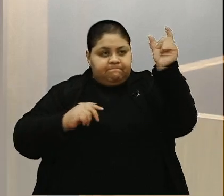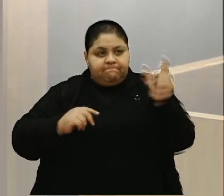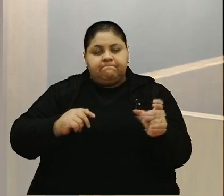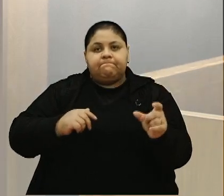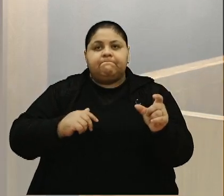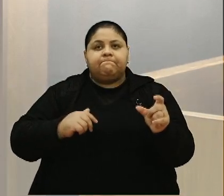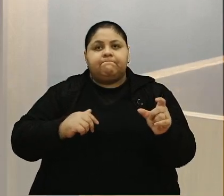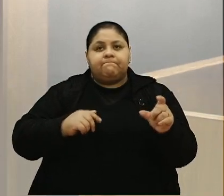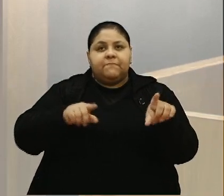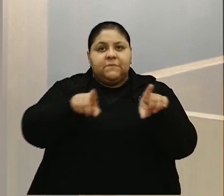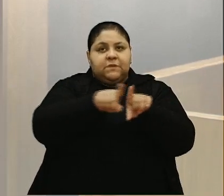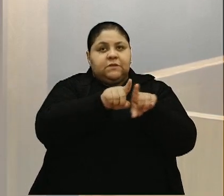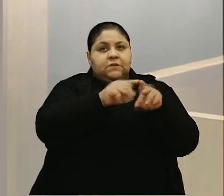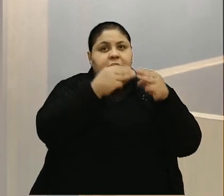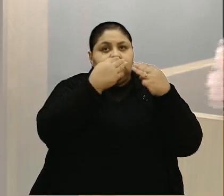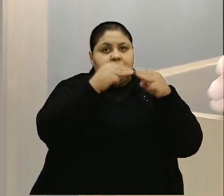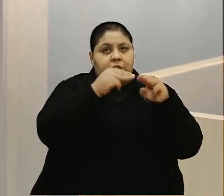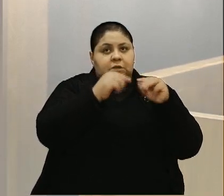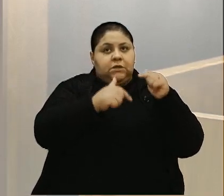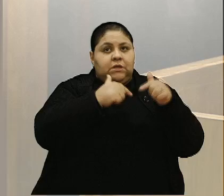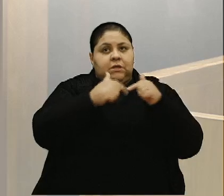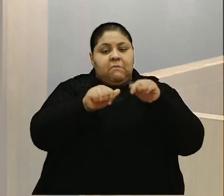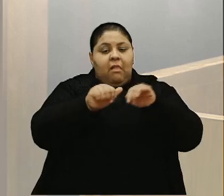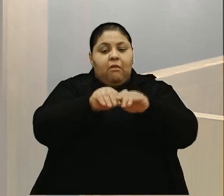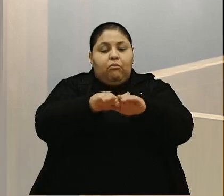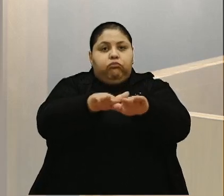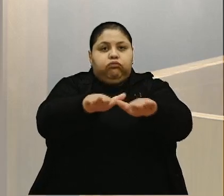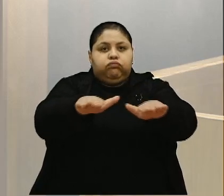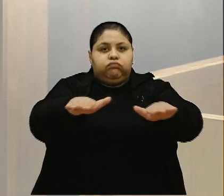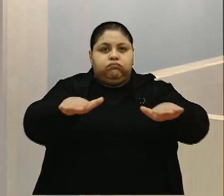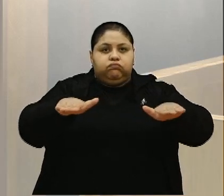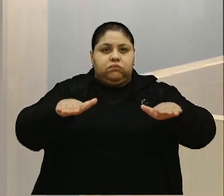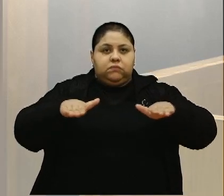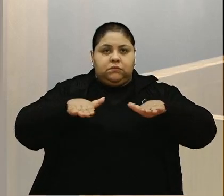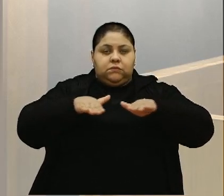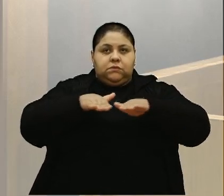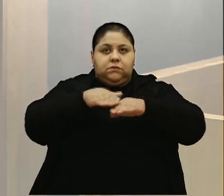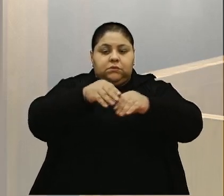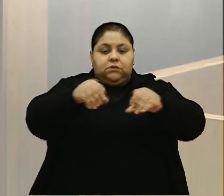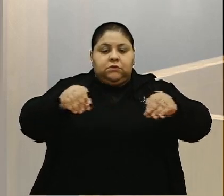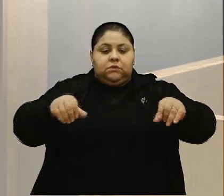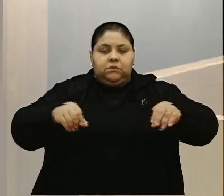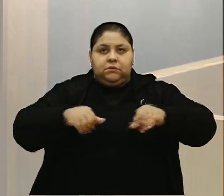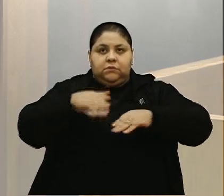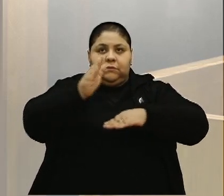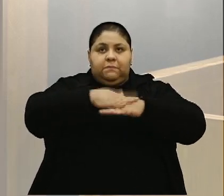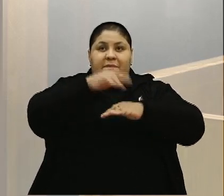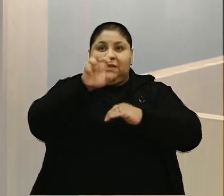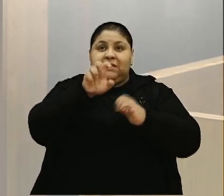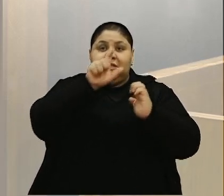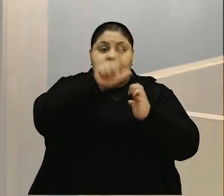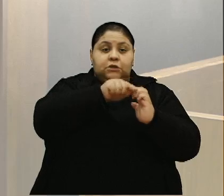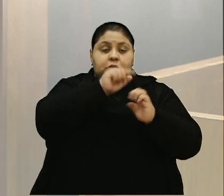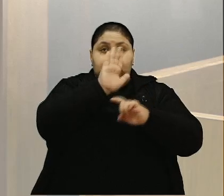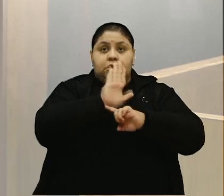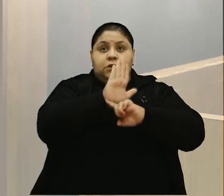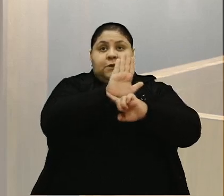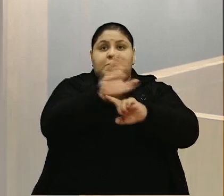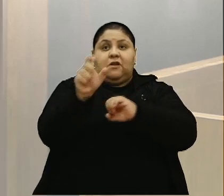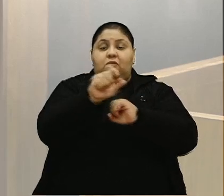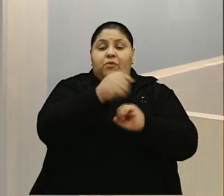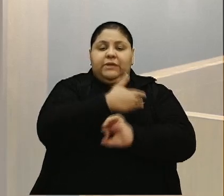um maquinário, que trabalham com a terraplenagem, aonde que mais de 5 empresas ajudaram o poder